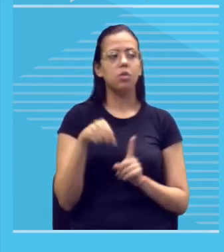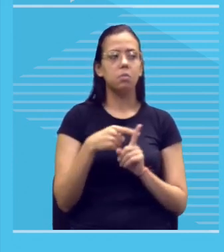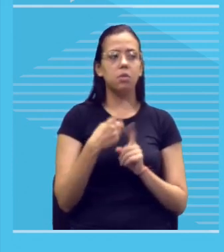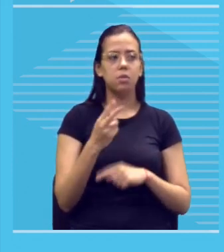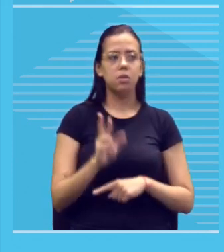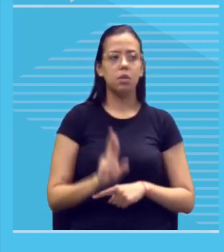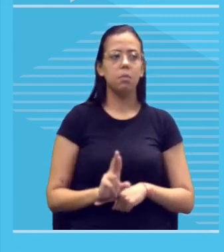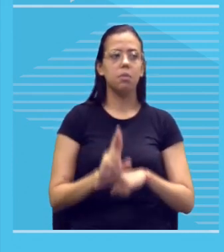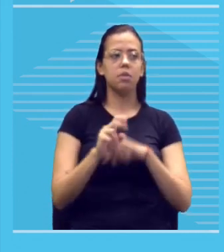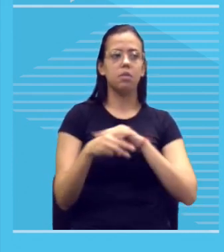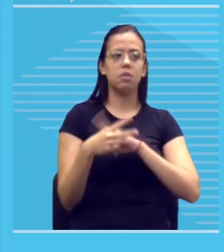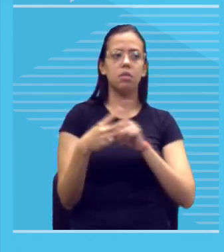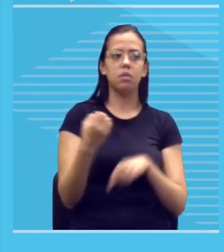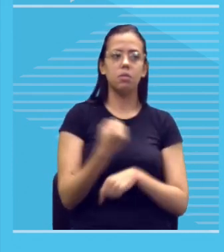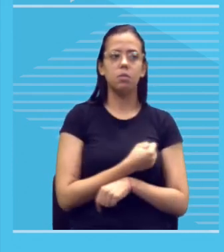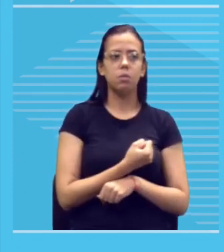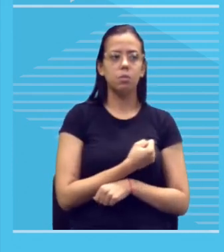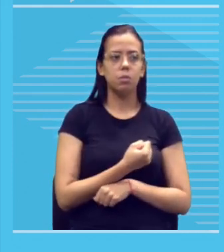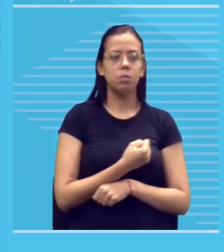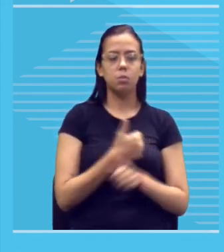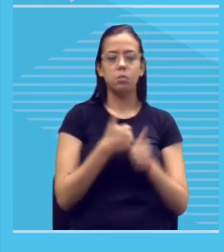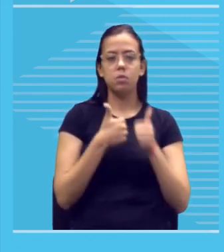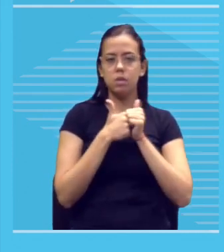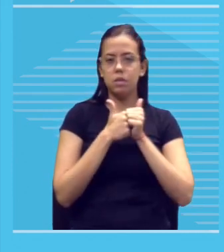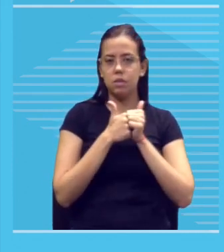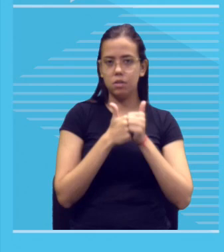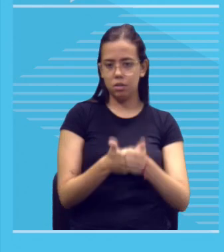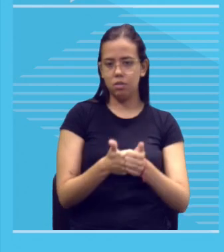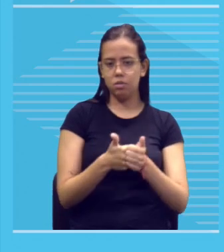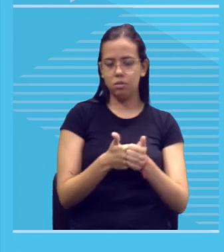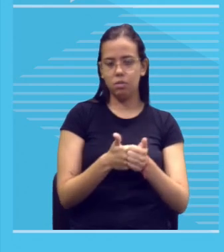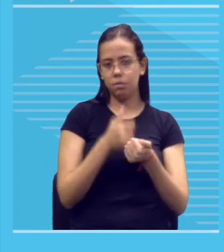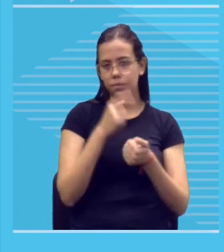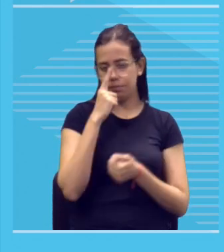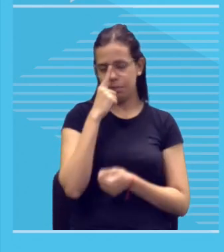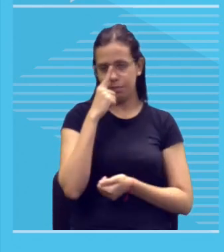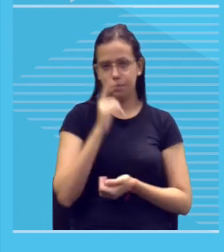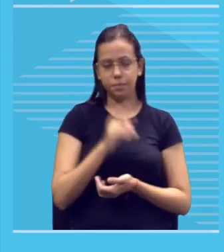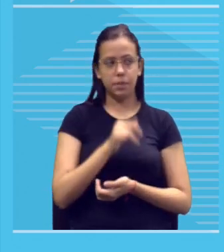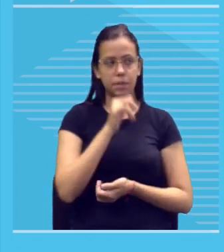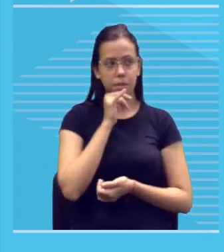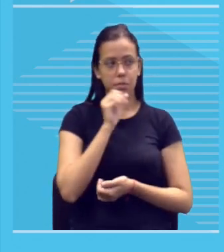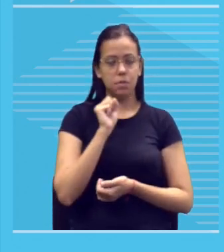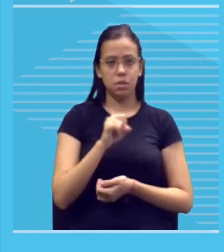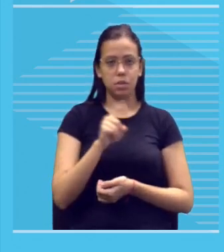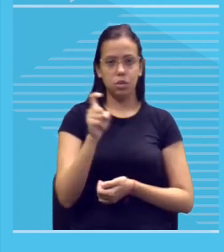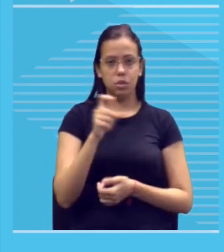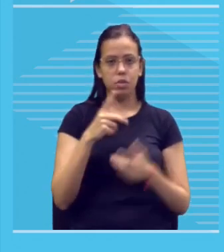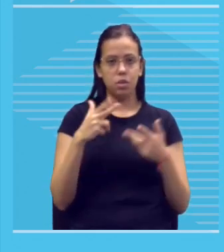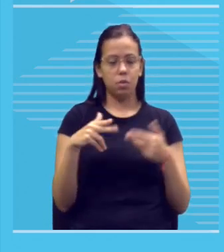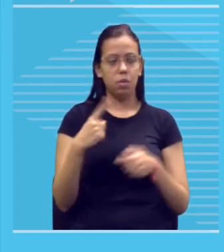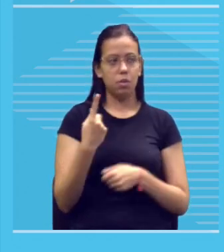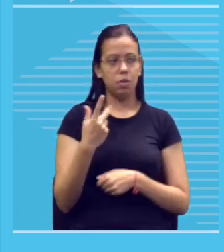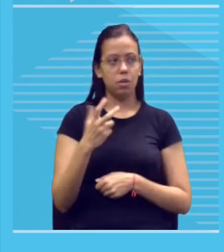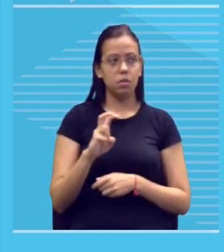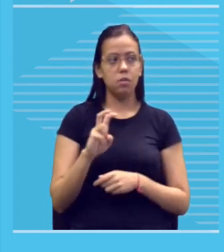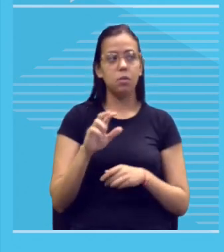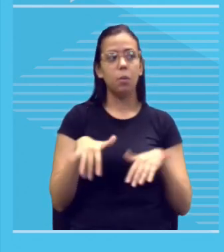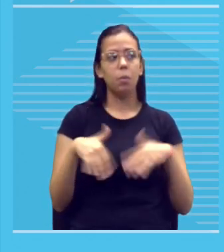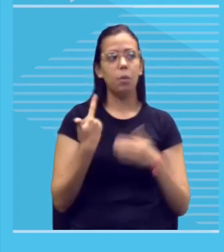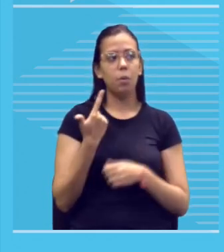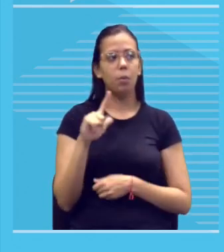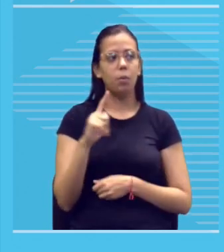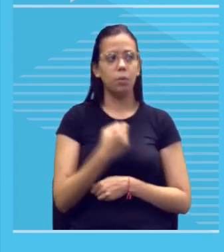consecutivos seguir um seguido do outro se x = 15 que números estão